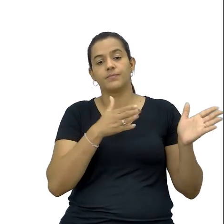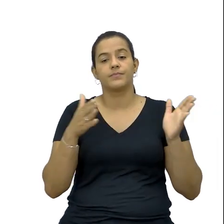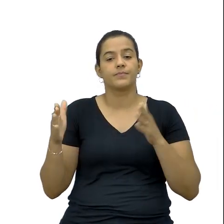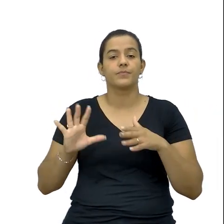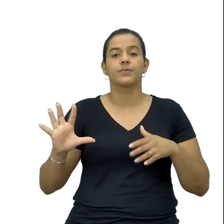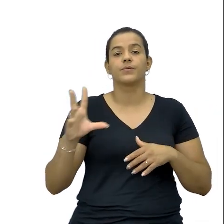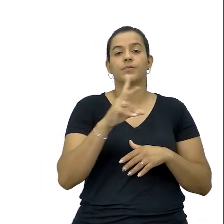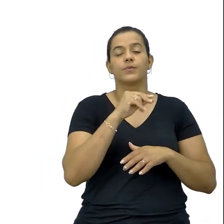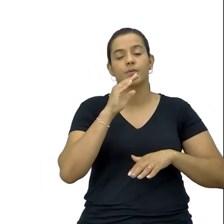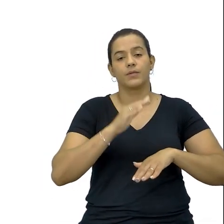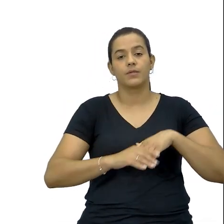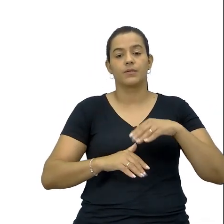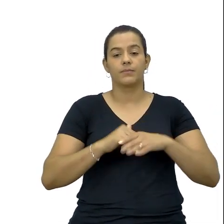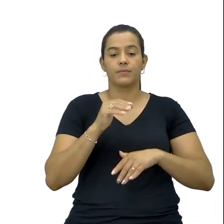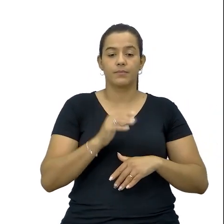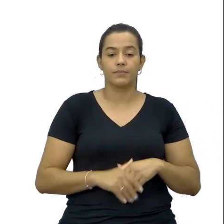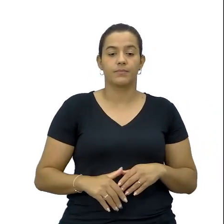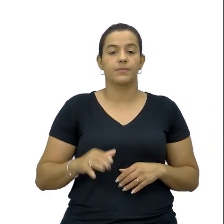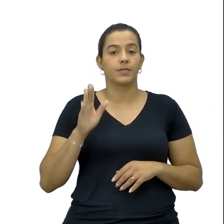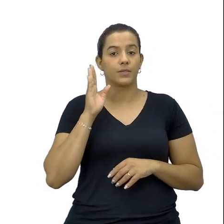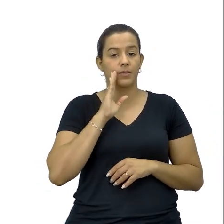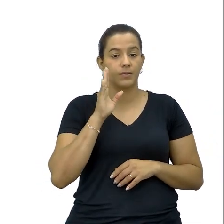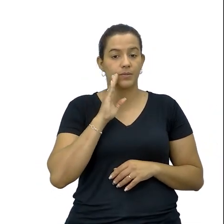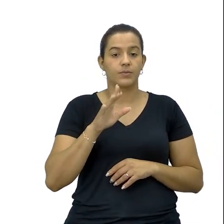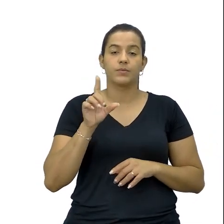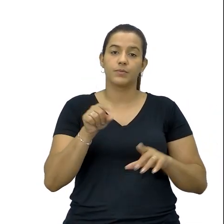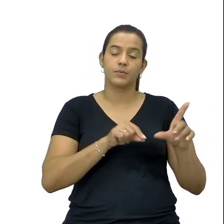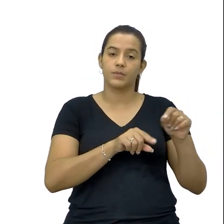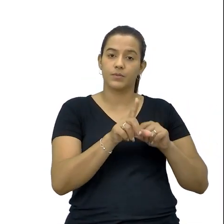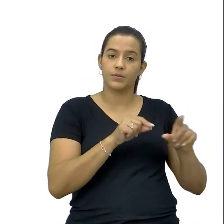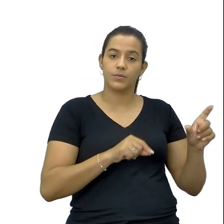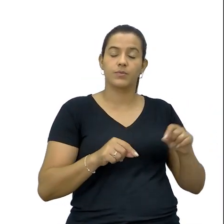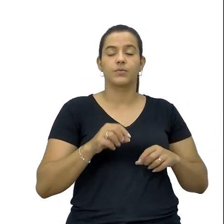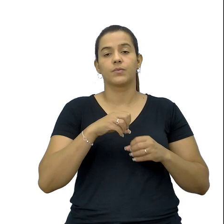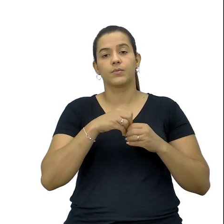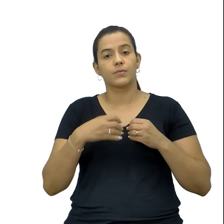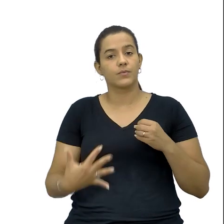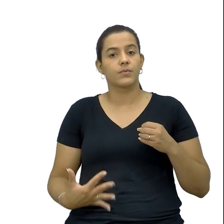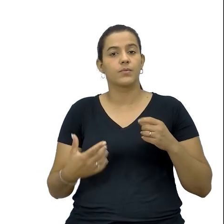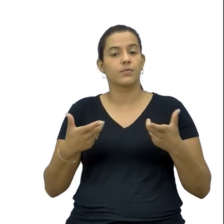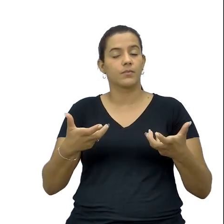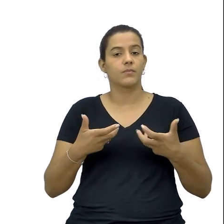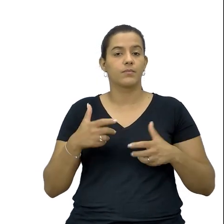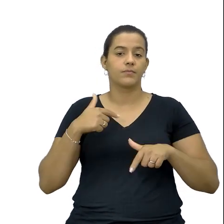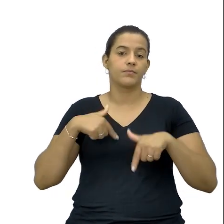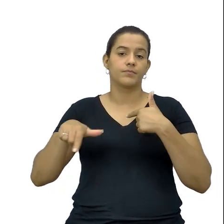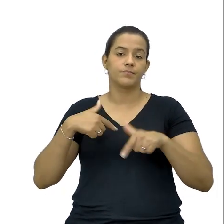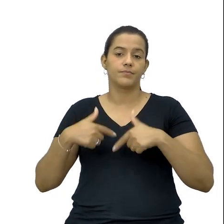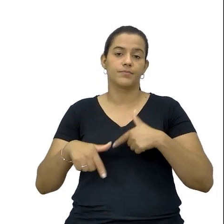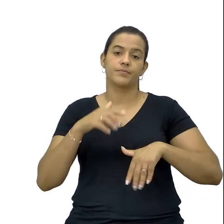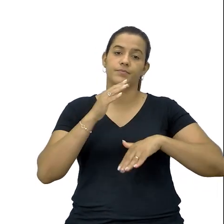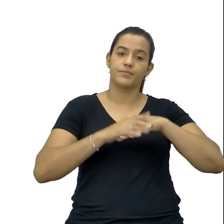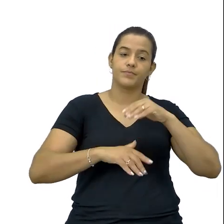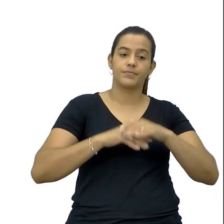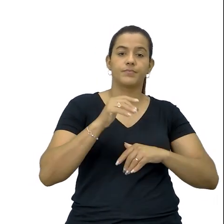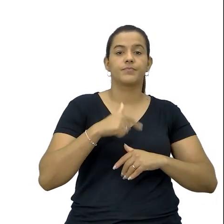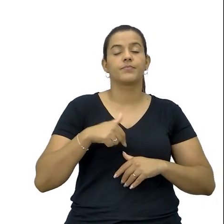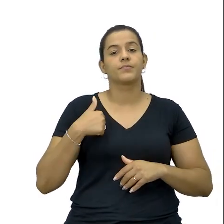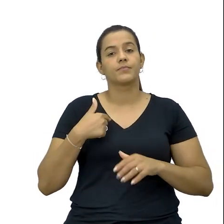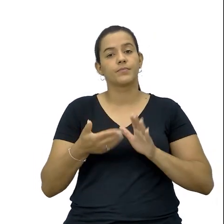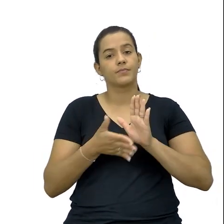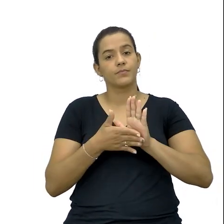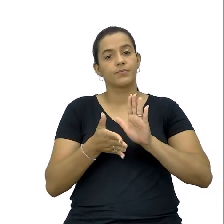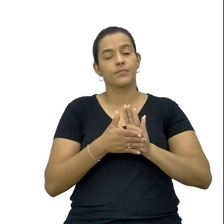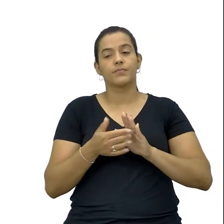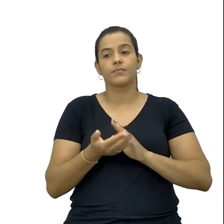as habilidades, eu posso ir lá fazer uma seleção do conteúdo que eu quero trabalhar, da habilidade que eu estou propondo, né?